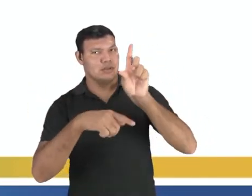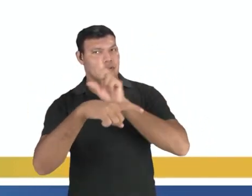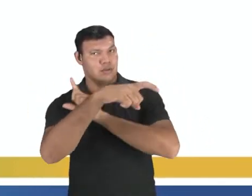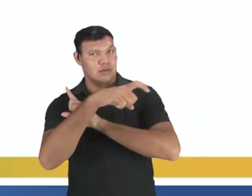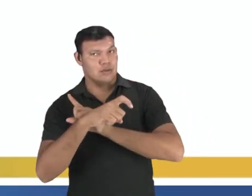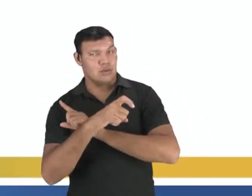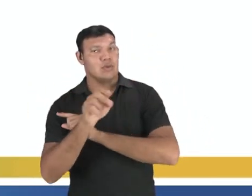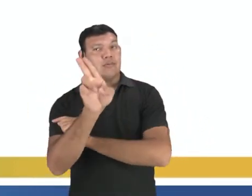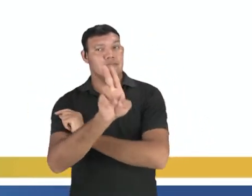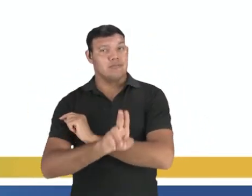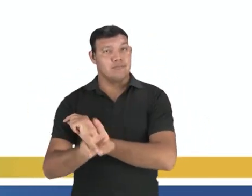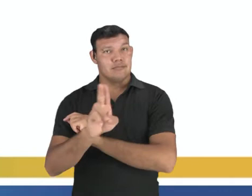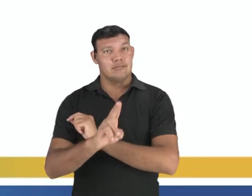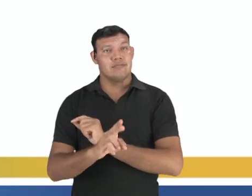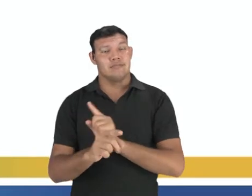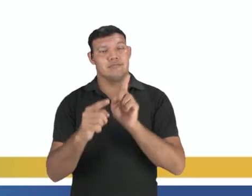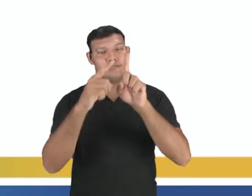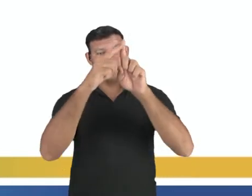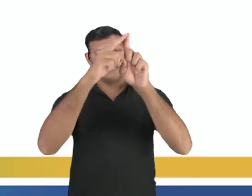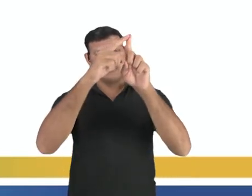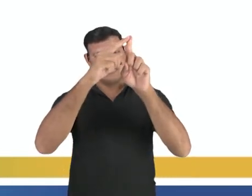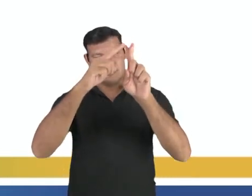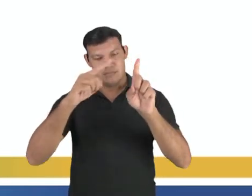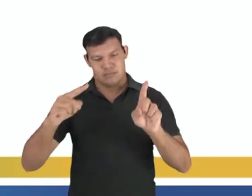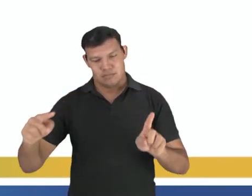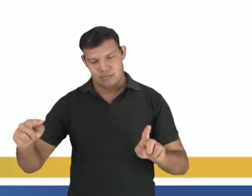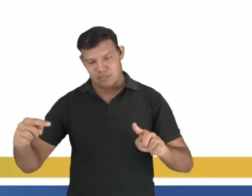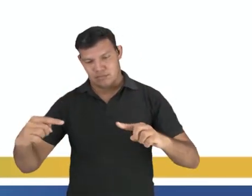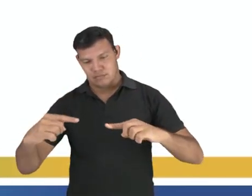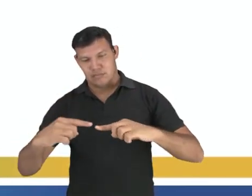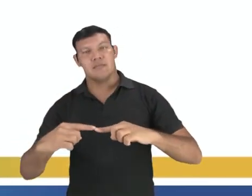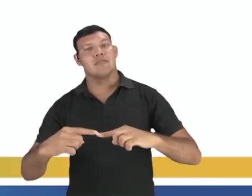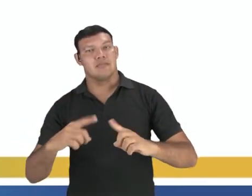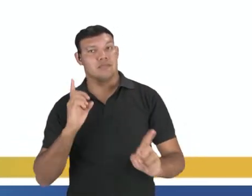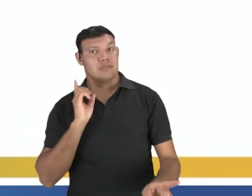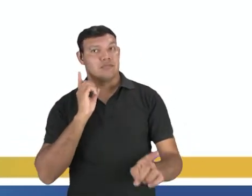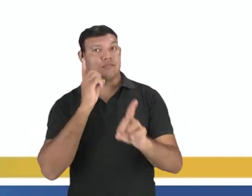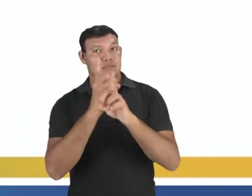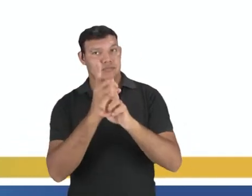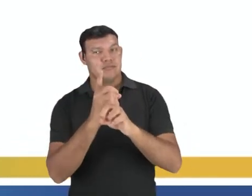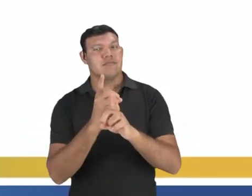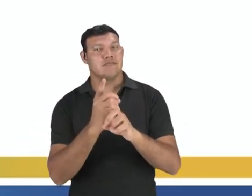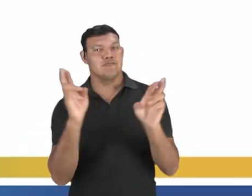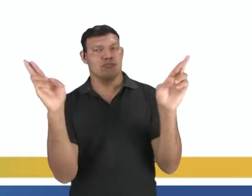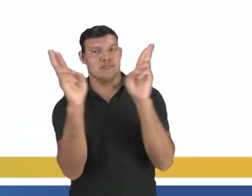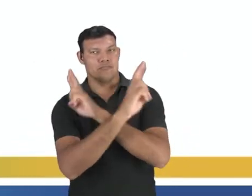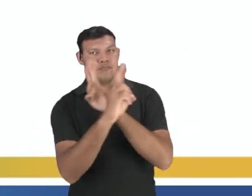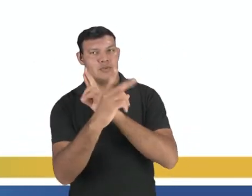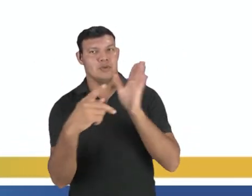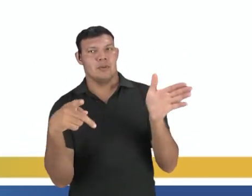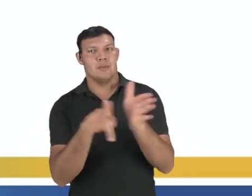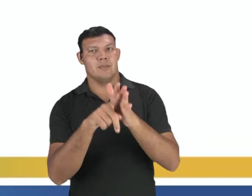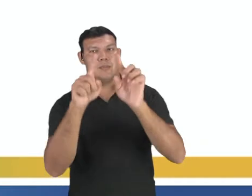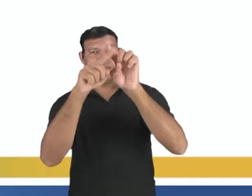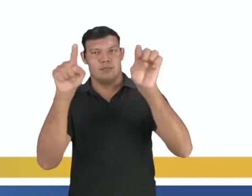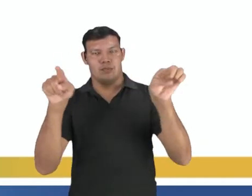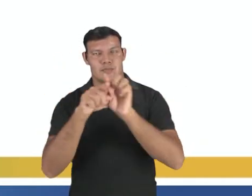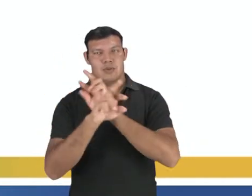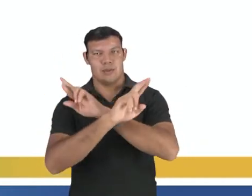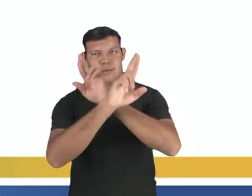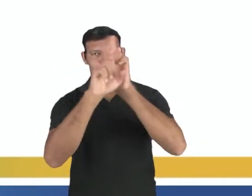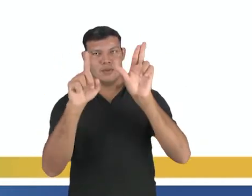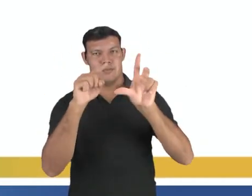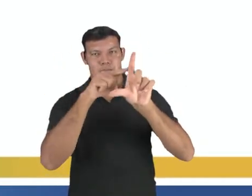o triângulo retângulo AHC, podemos determinar as relações trigonométricas dos